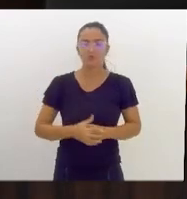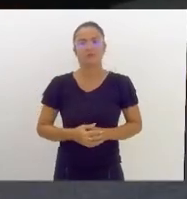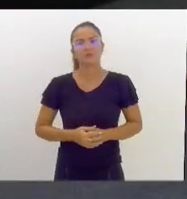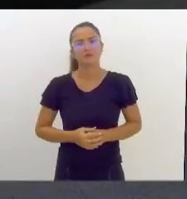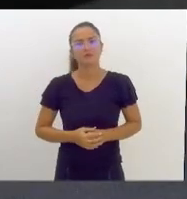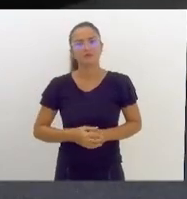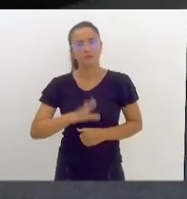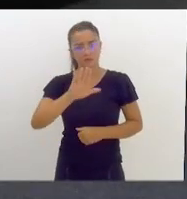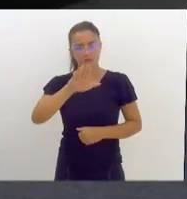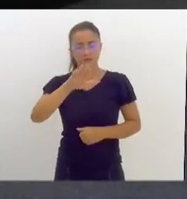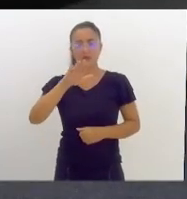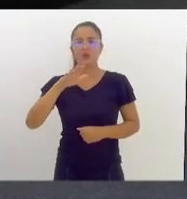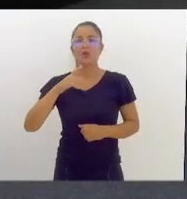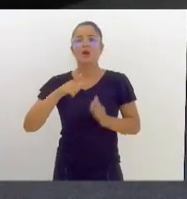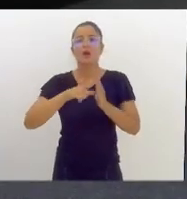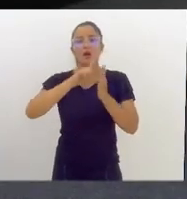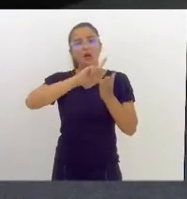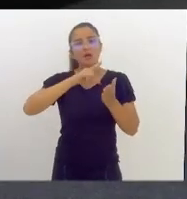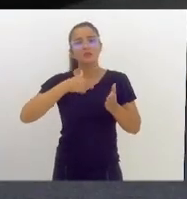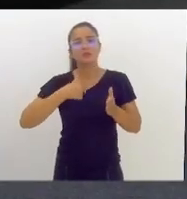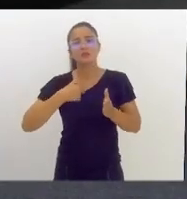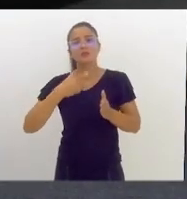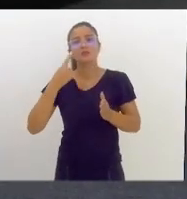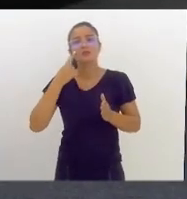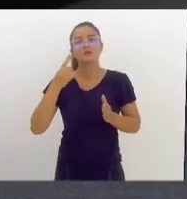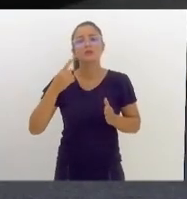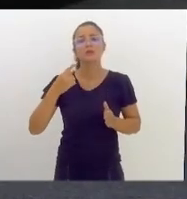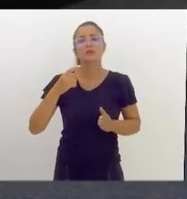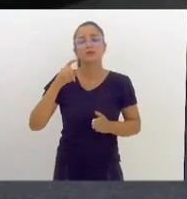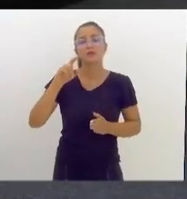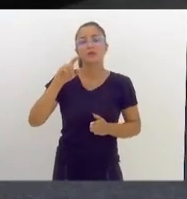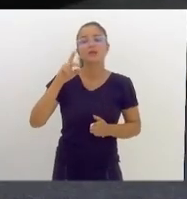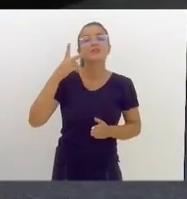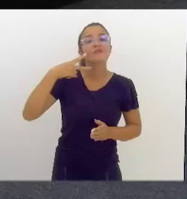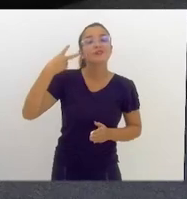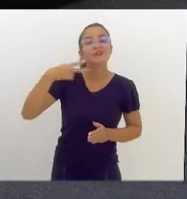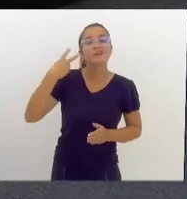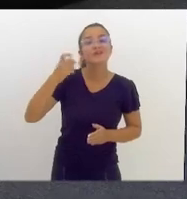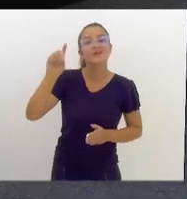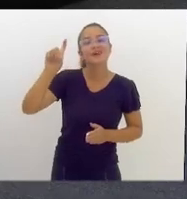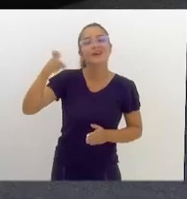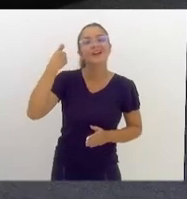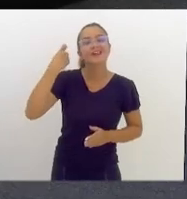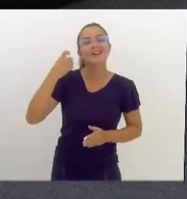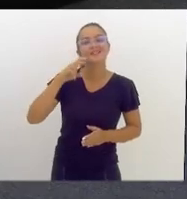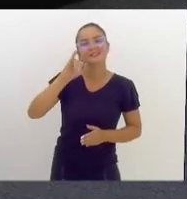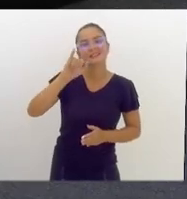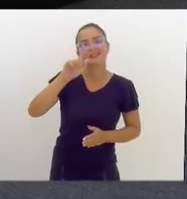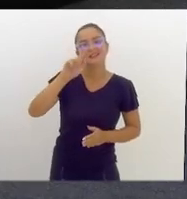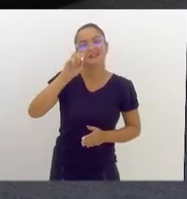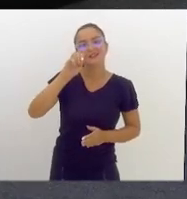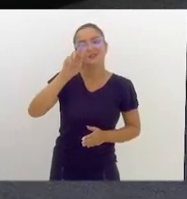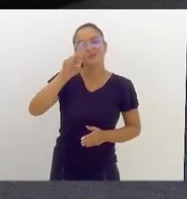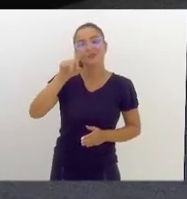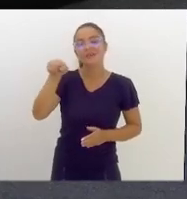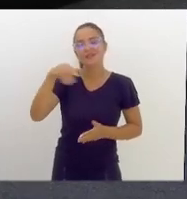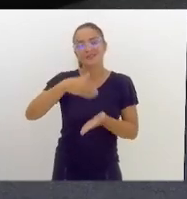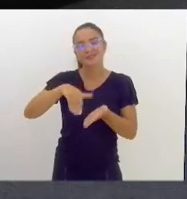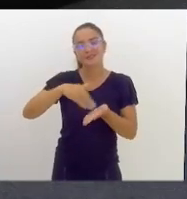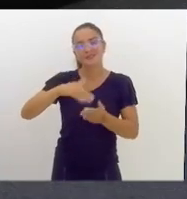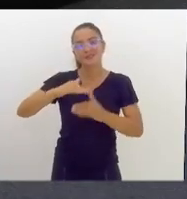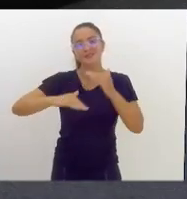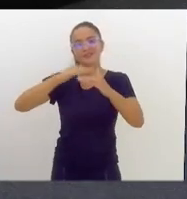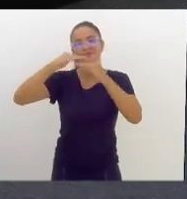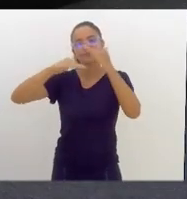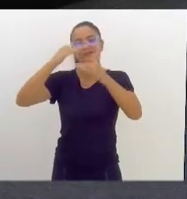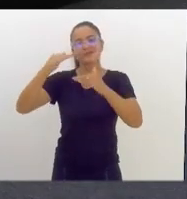também... Deputado, eu queria registrar a presença aqui do ex-vereador Igor Sardinha, secretário de Desenvolvimento da cidade hoje, da